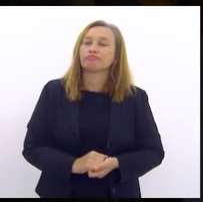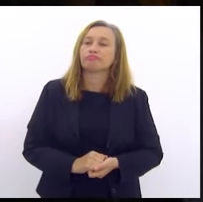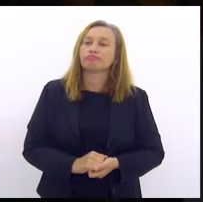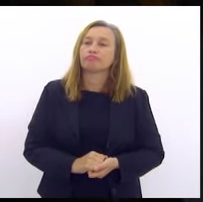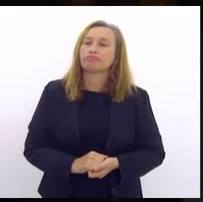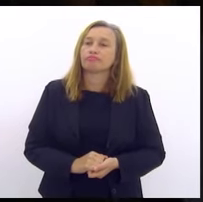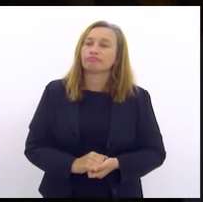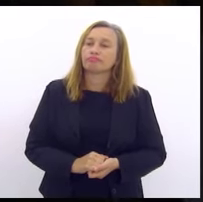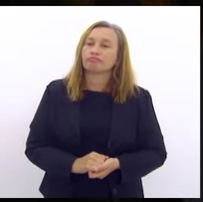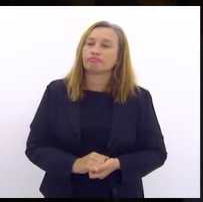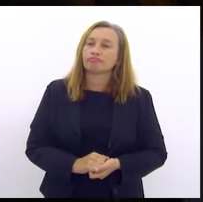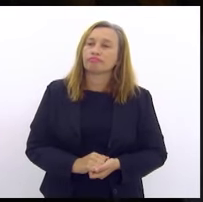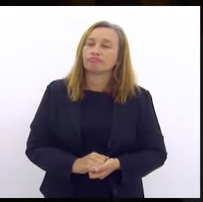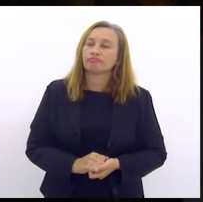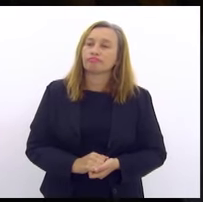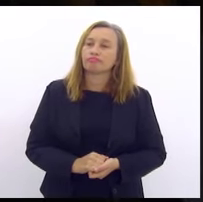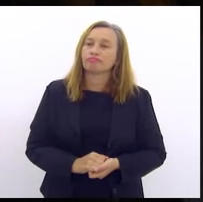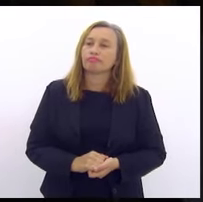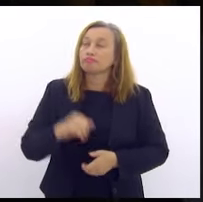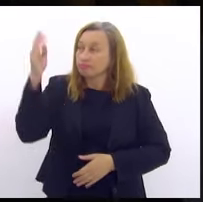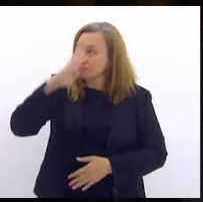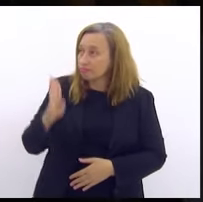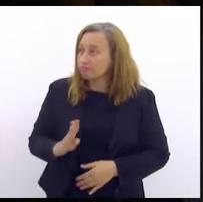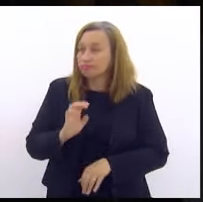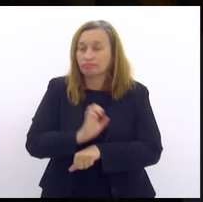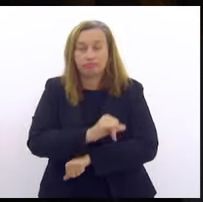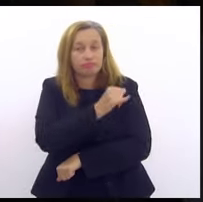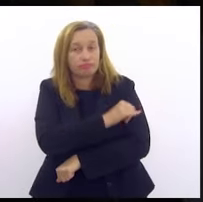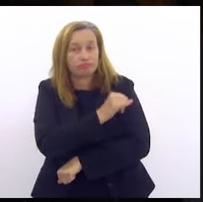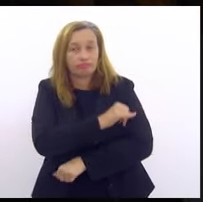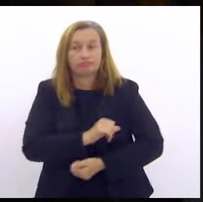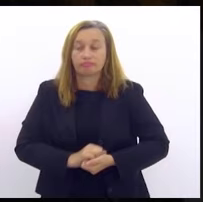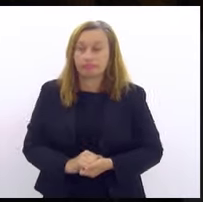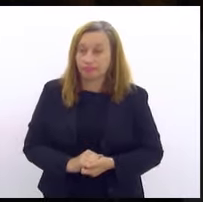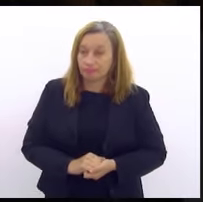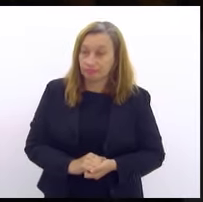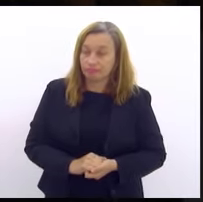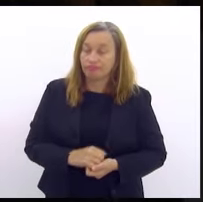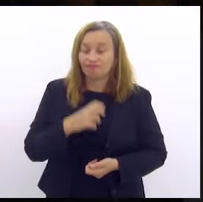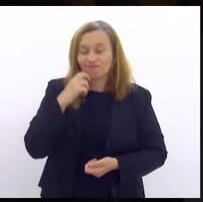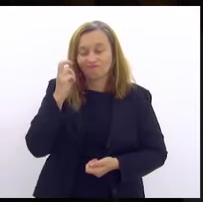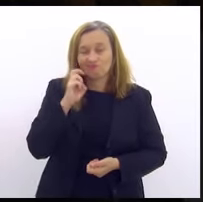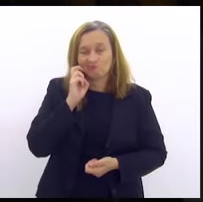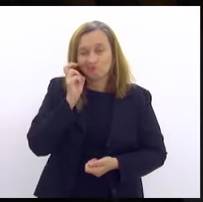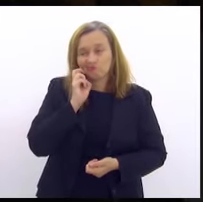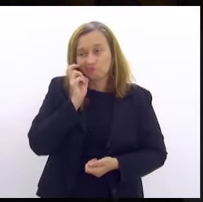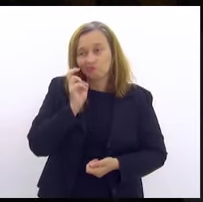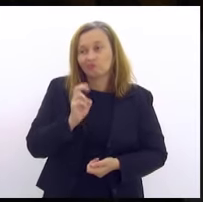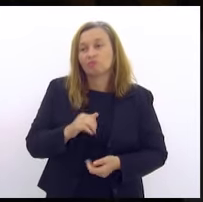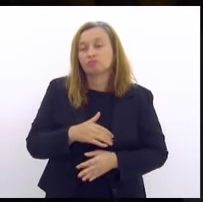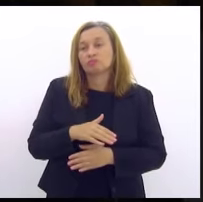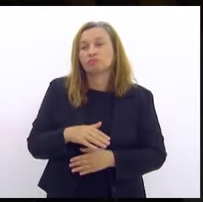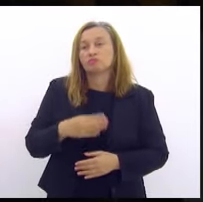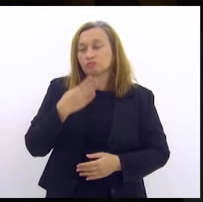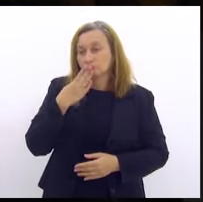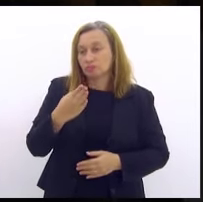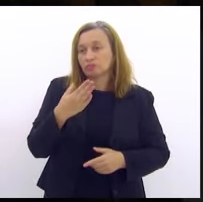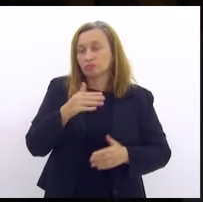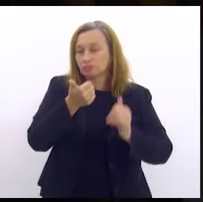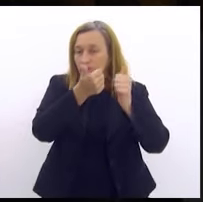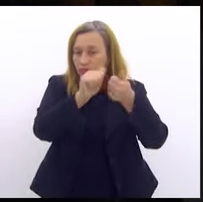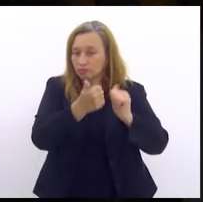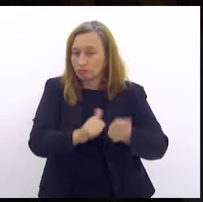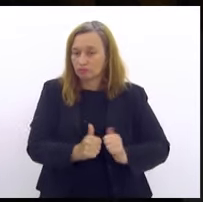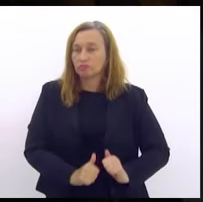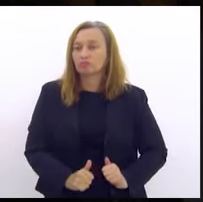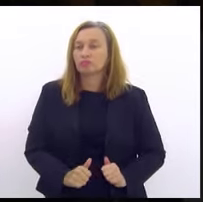toa que o Brasil e o Estado do Rio de Janeiro passam vergonha em todo tipo de avaliação que se faz na